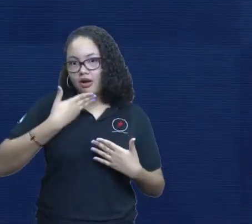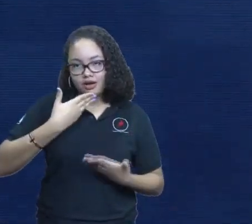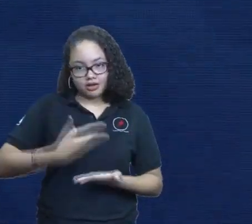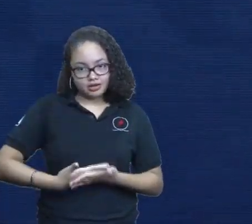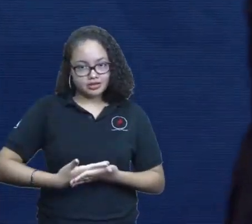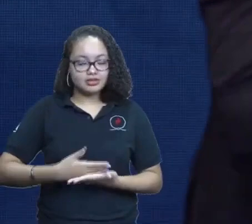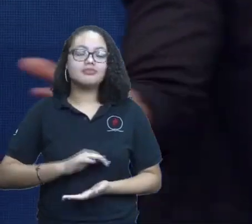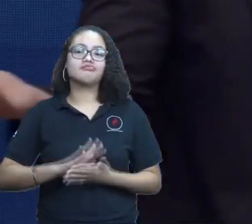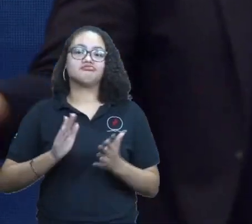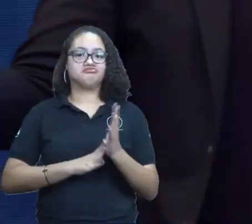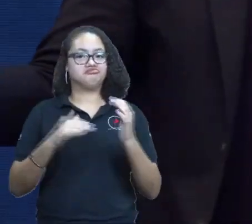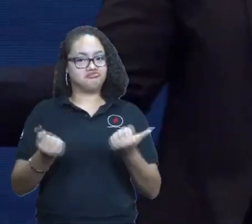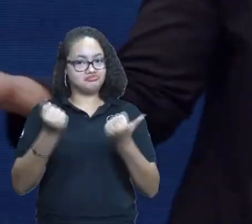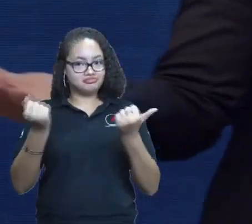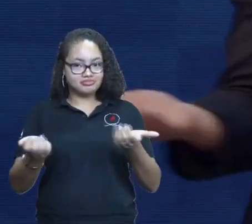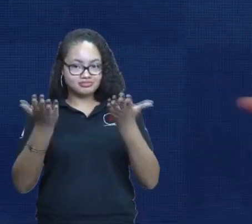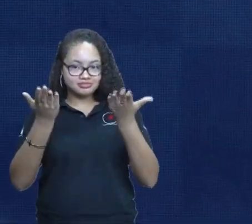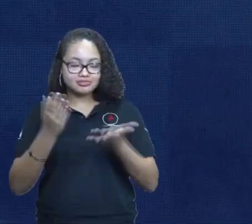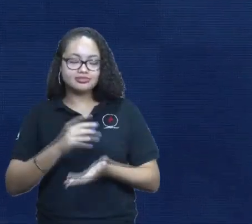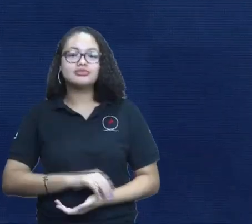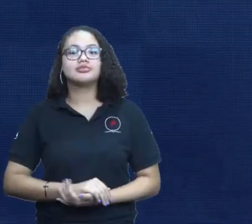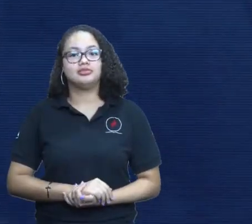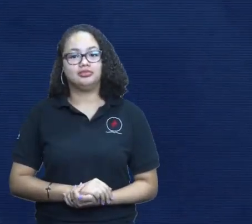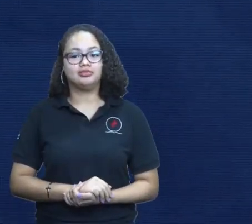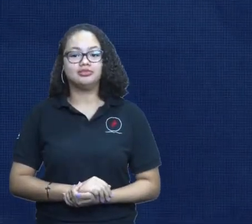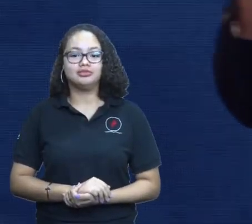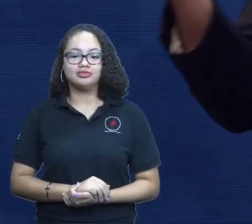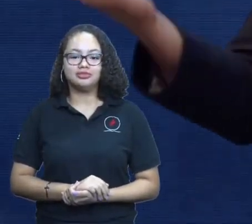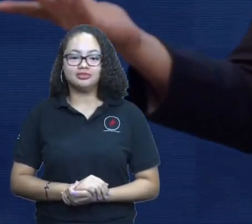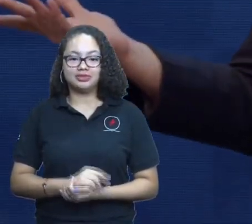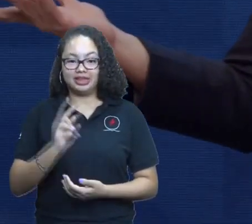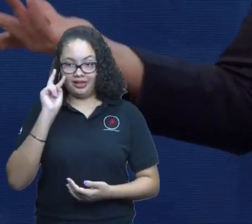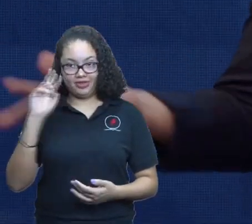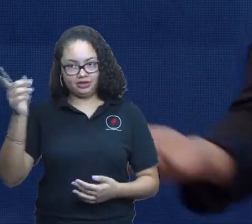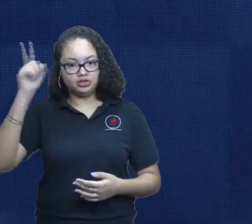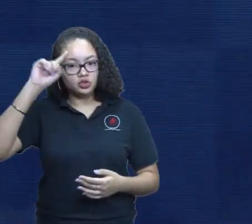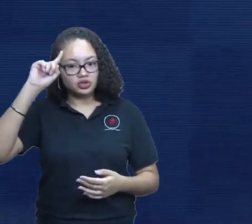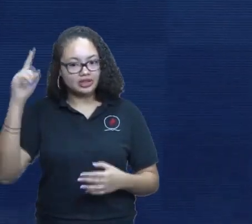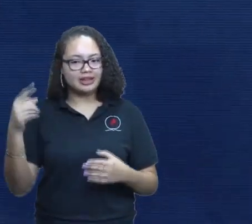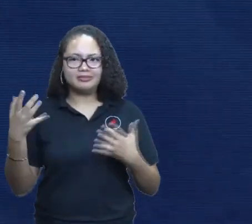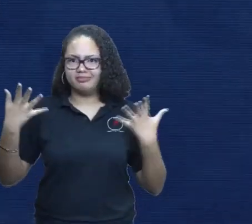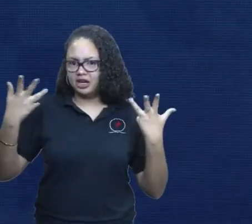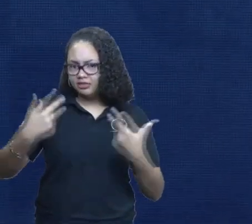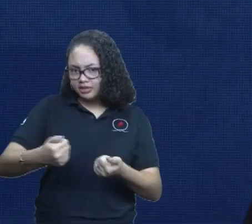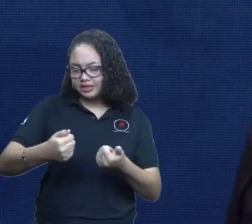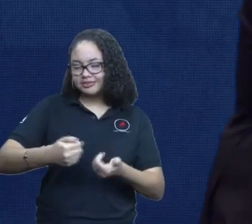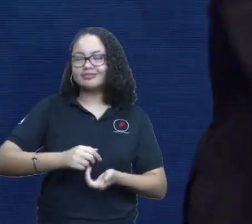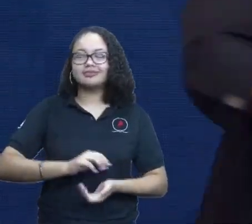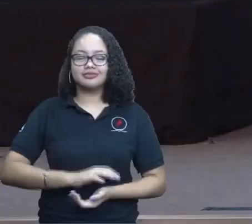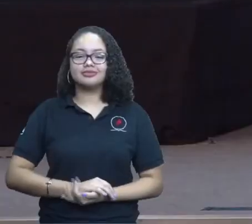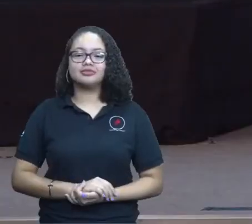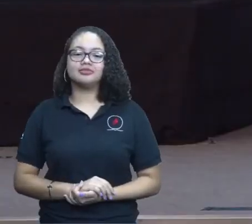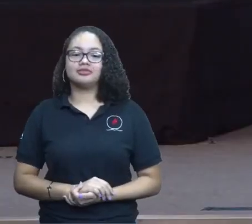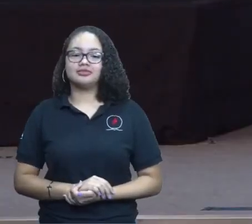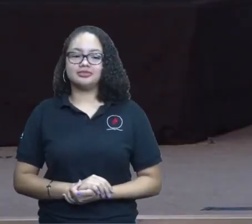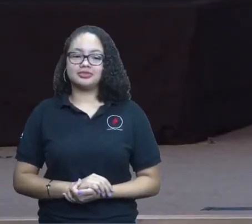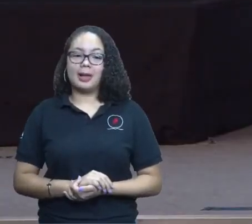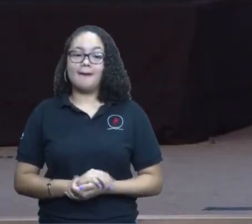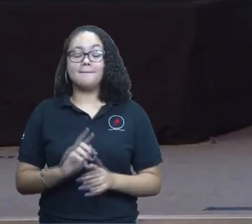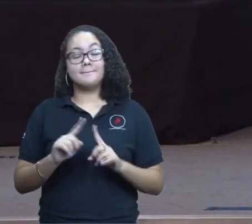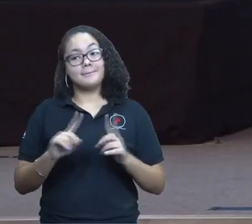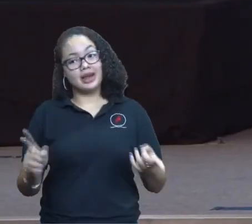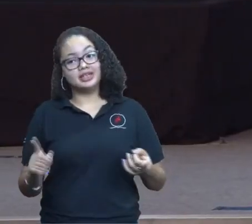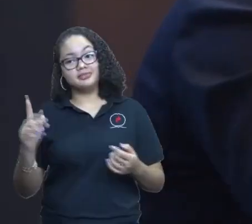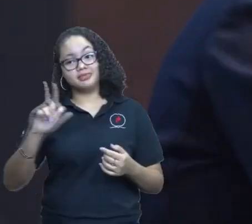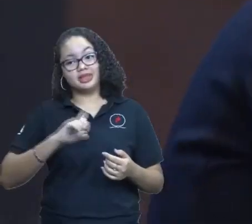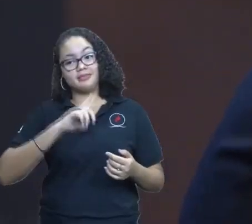Aleluia pessoal tá vendo isso direto que maravilha bom mas o pessoal como eu não